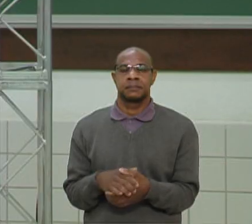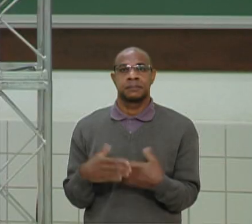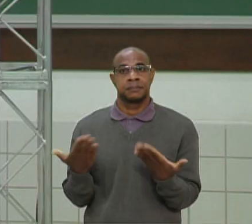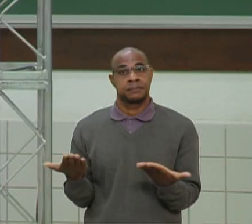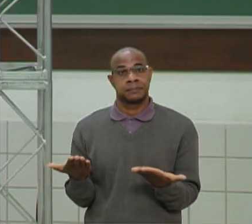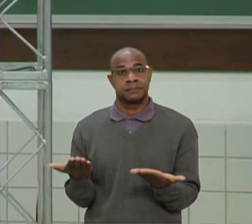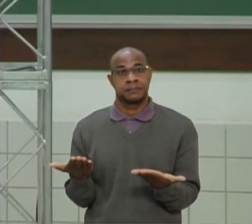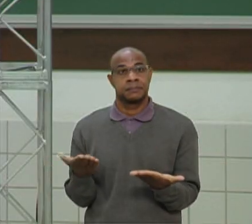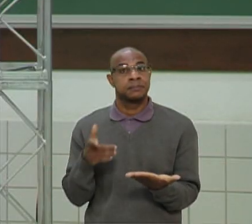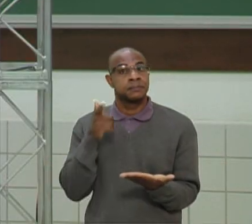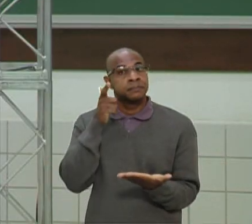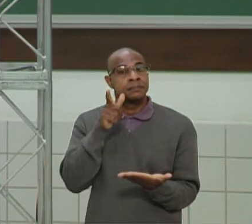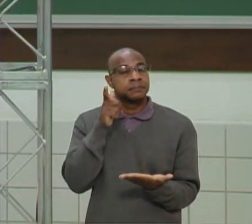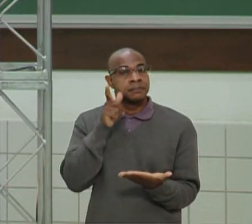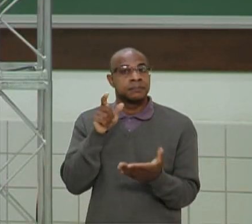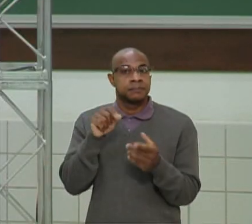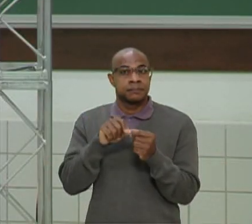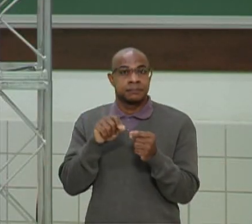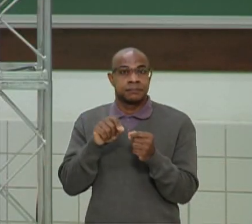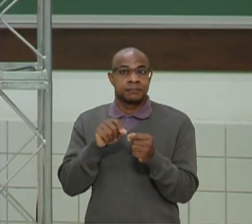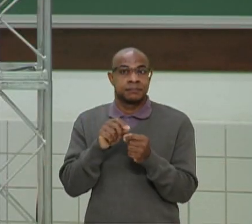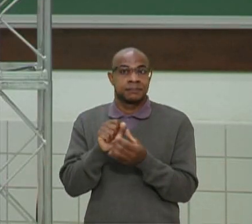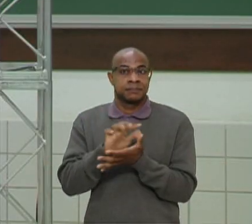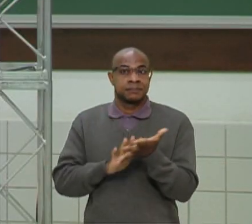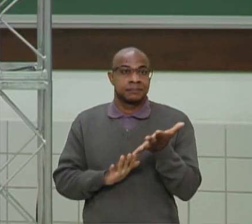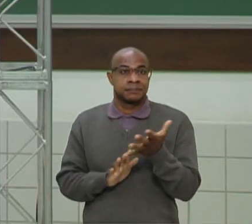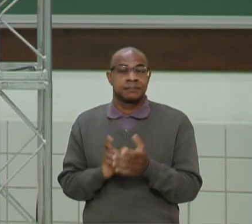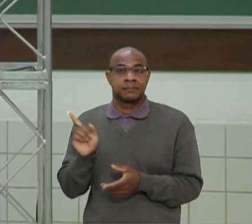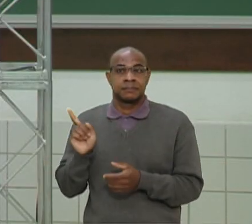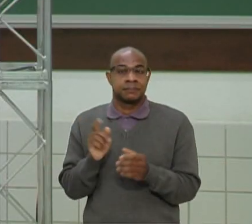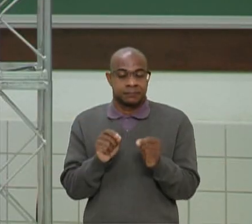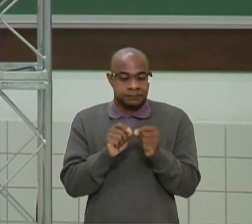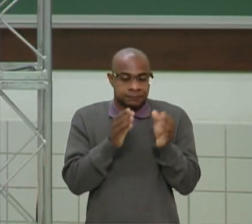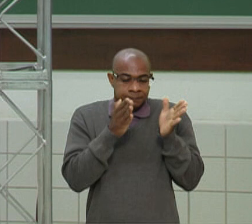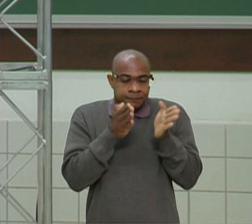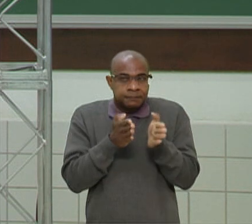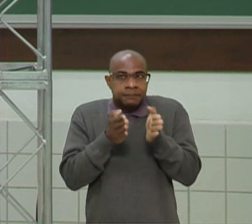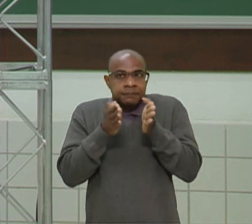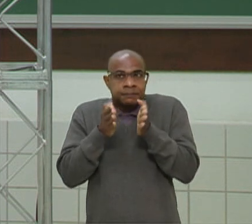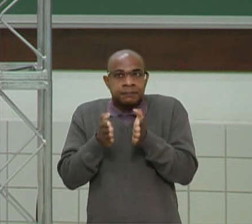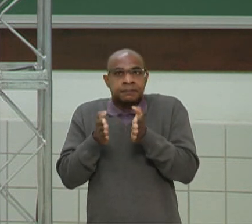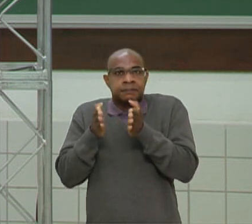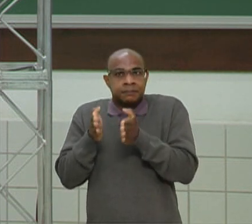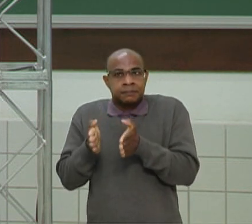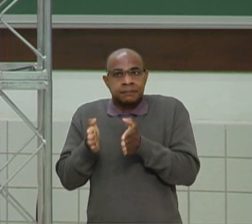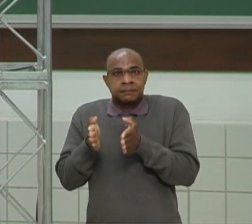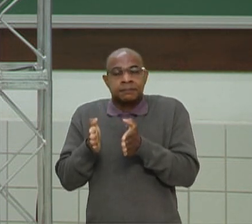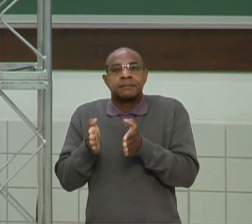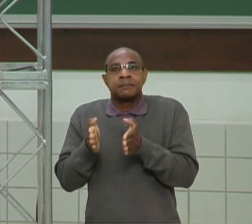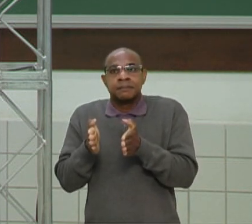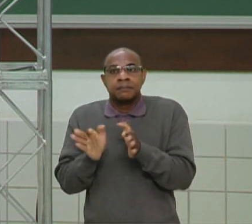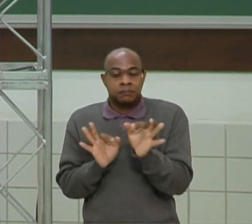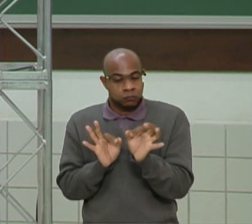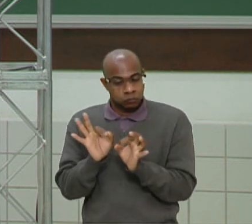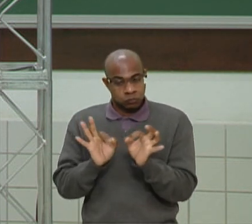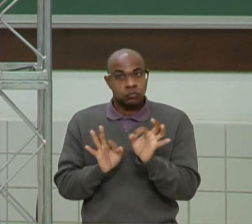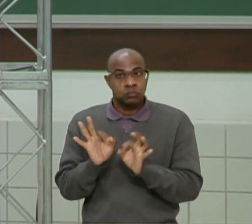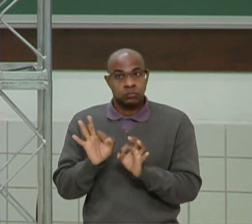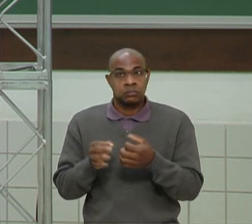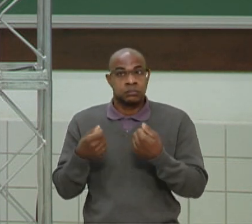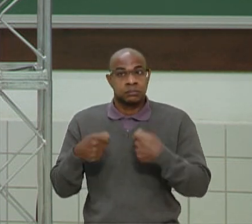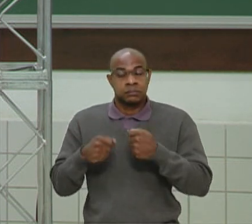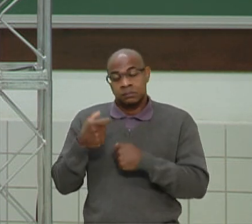aí, pessoal, conseguiram resolver o exercício? Gente, passo a passo, aquilo que sempre é um mantra, organização